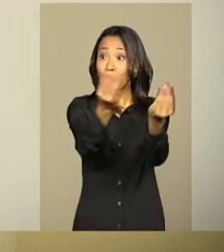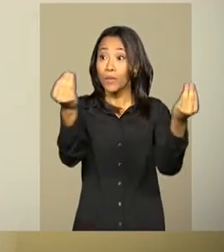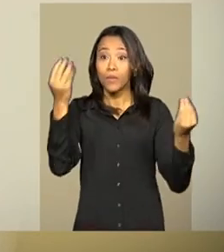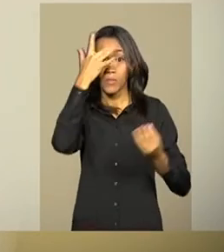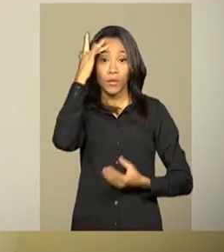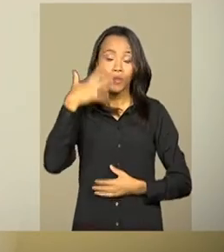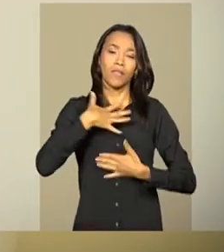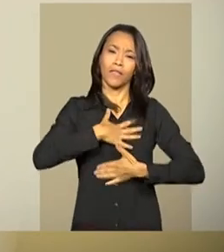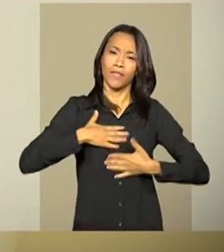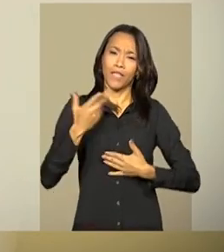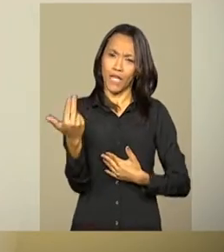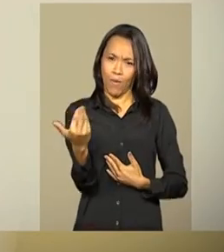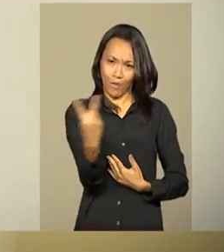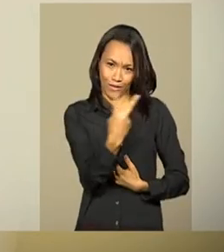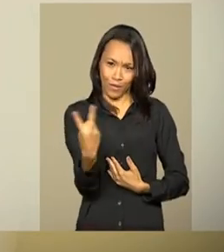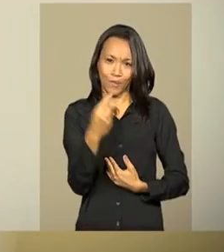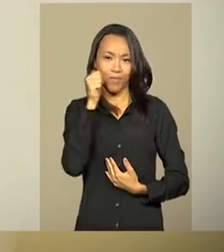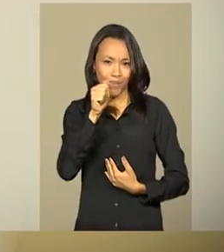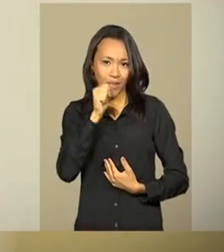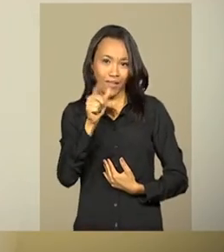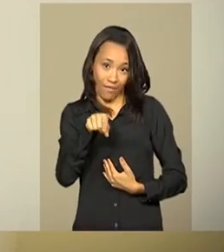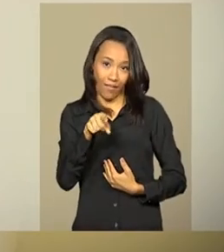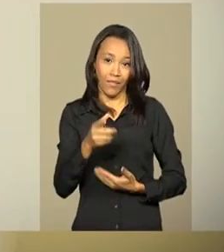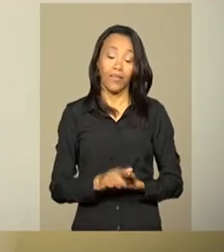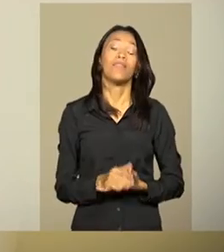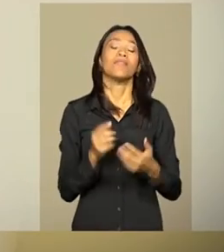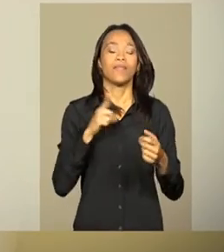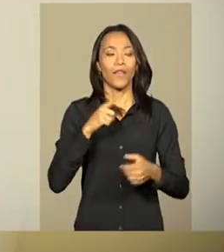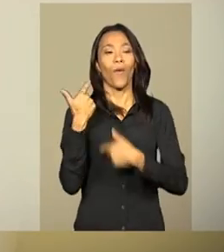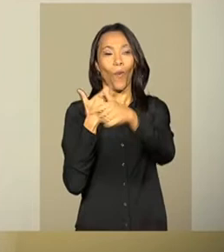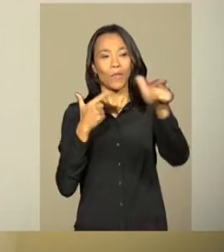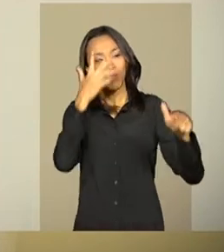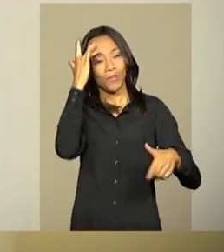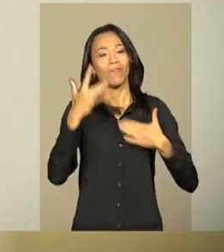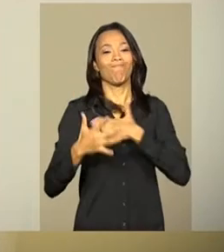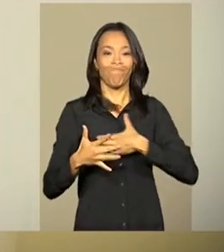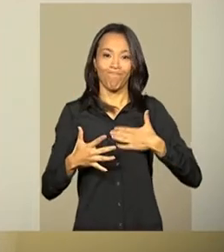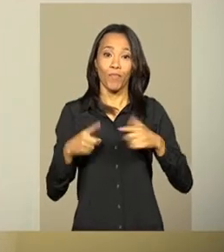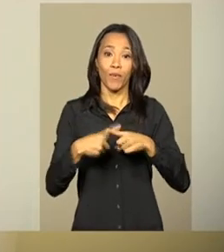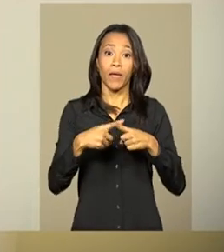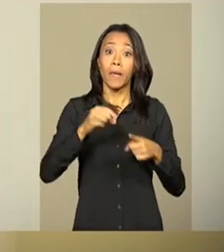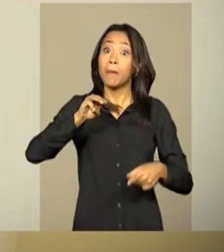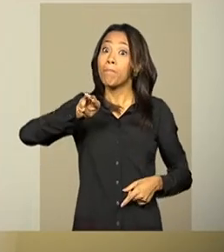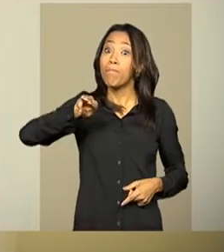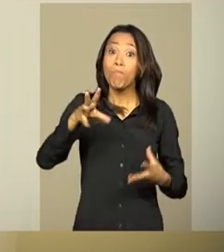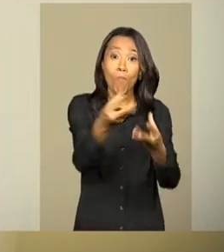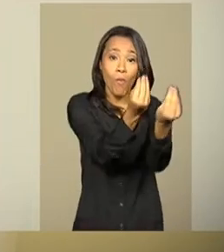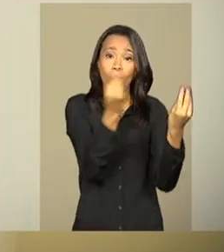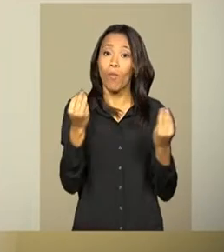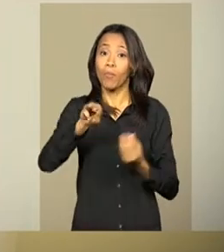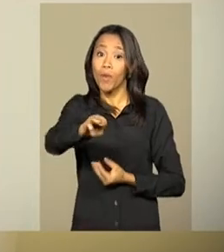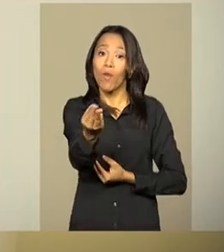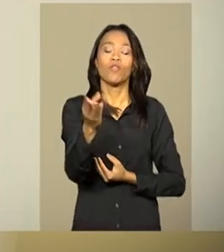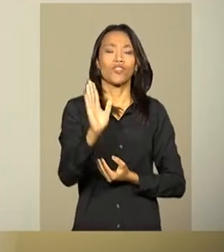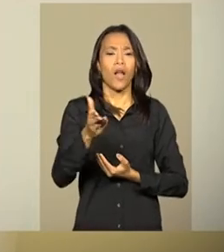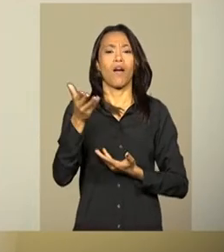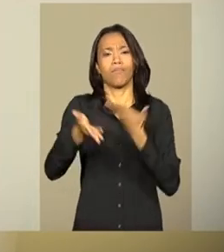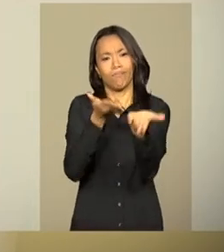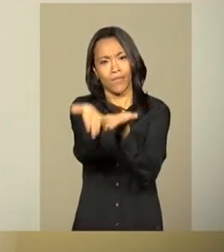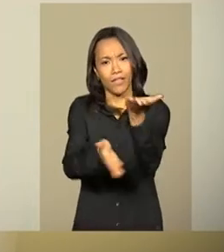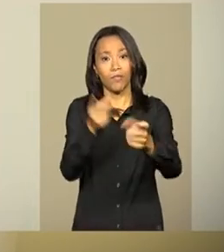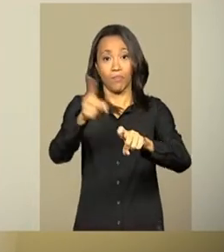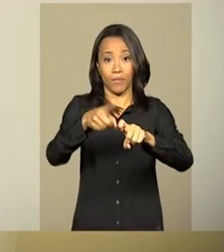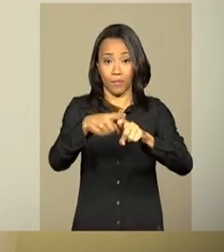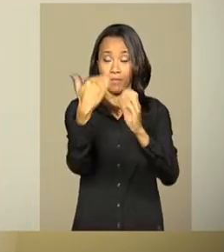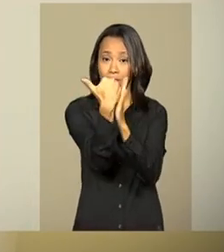satisfeita como a Regina e a Dona Maria da Glória tem mesmo Luciano porque milhões de pessoas já foram atendidas pelos médicos do